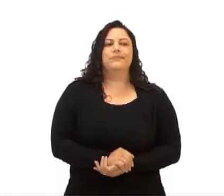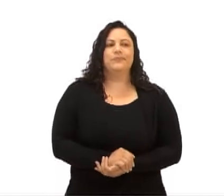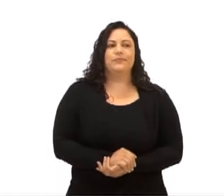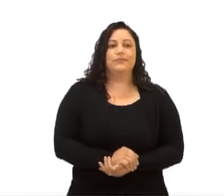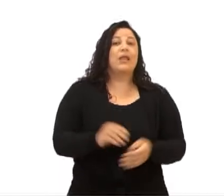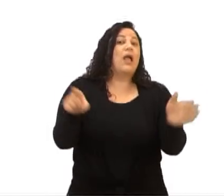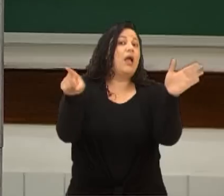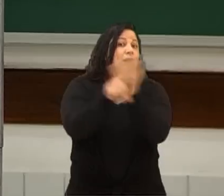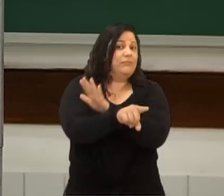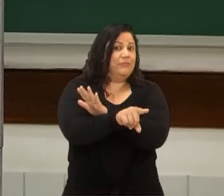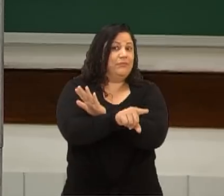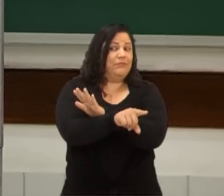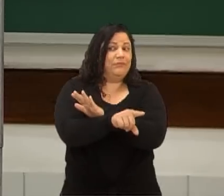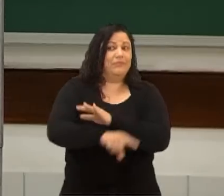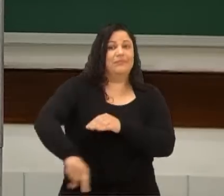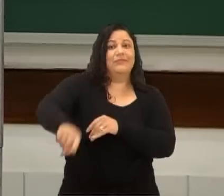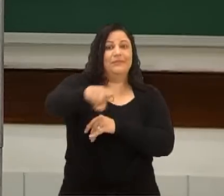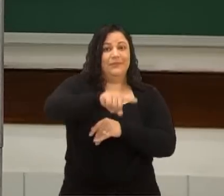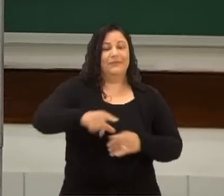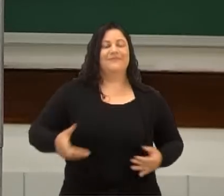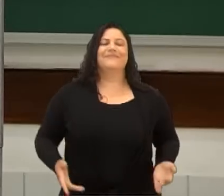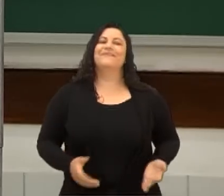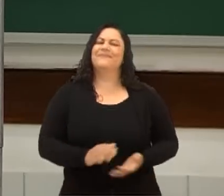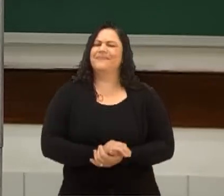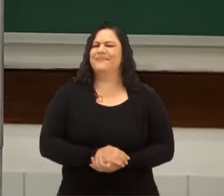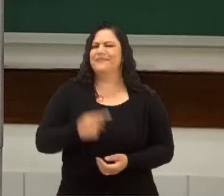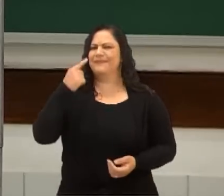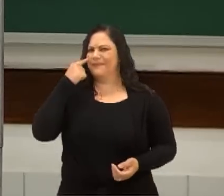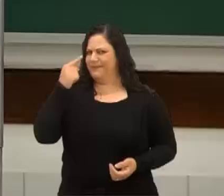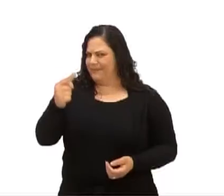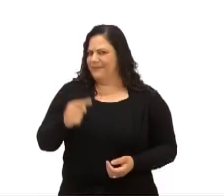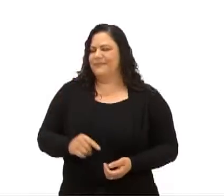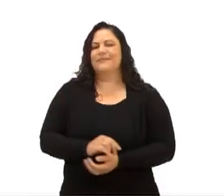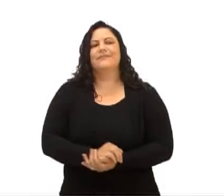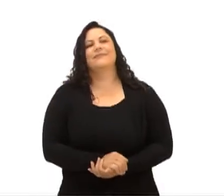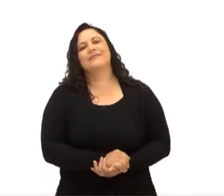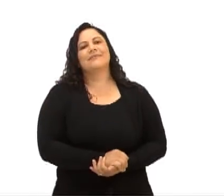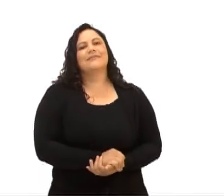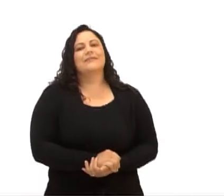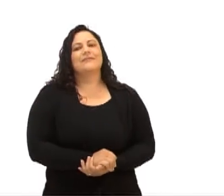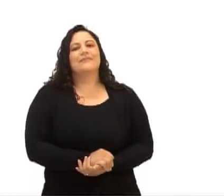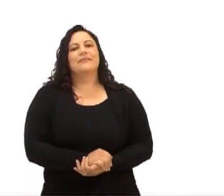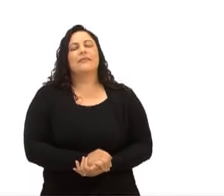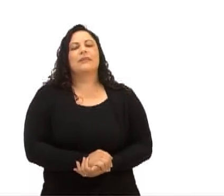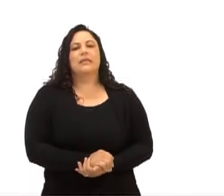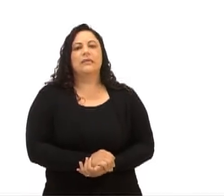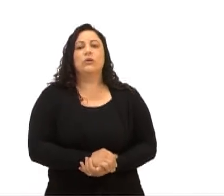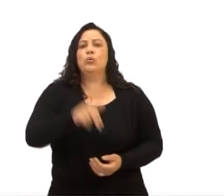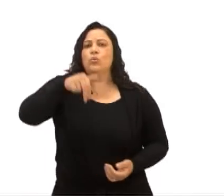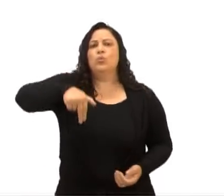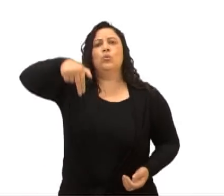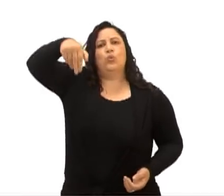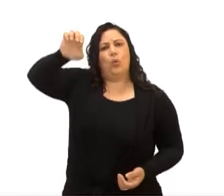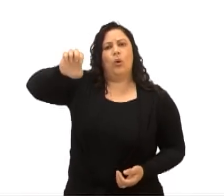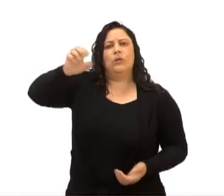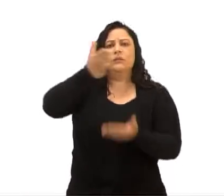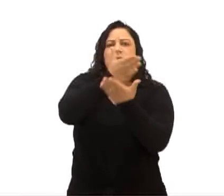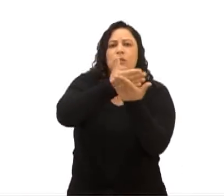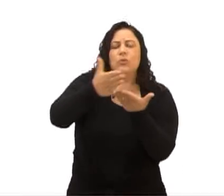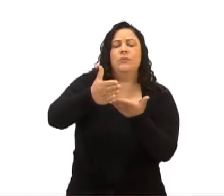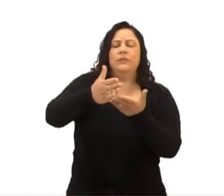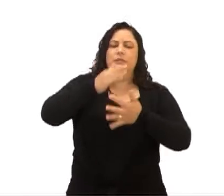Quiz para vocês. Vamos lá? Colocar a cuquinha para funcionar de novo? Quando no hemisfério norte está começando